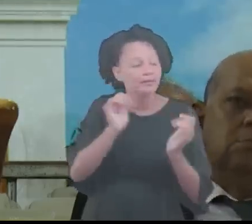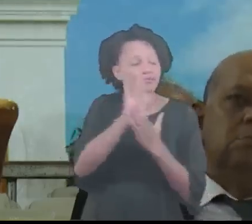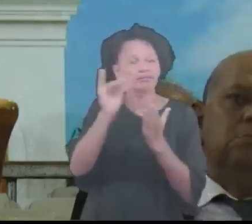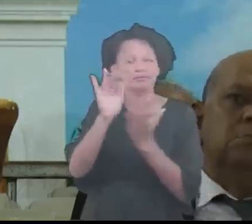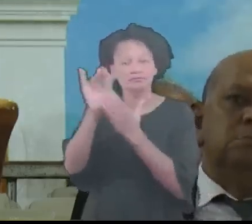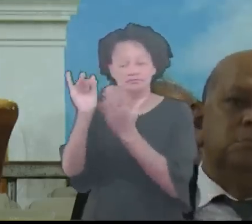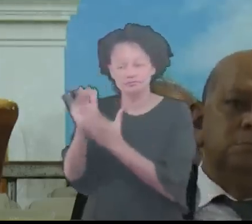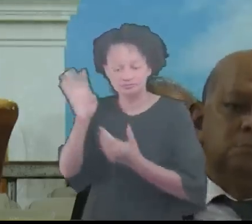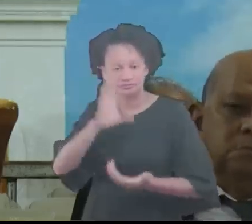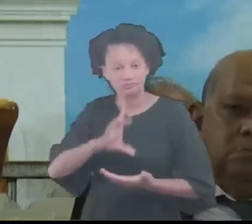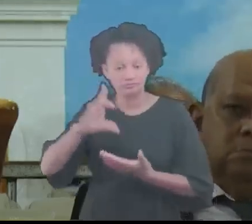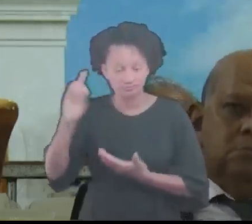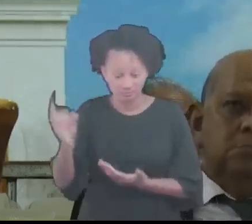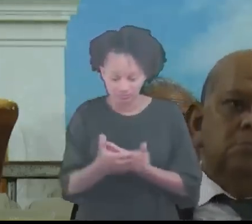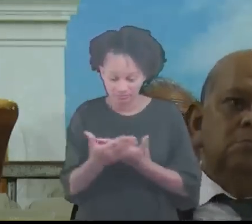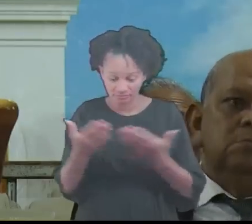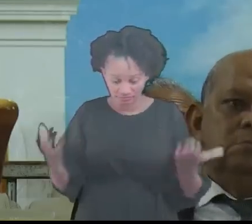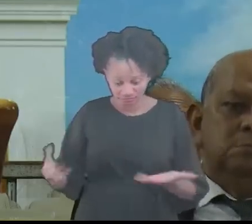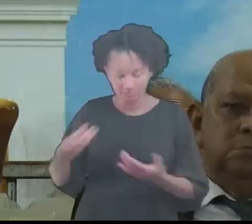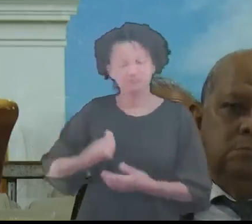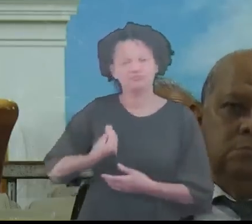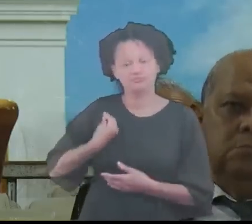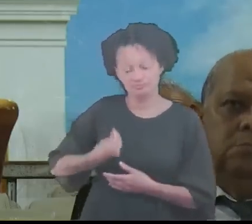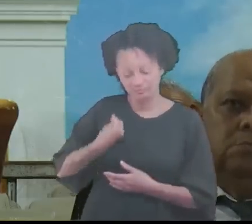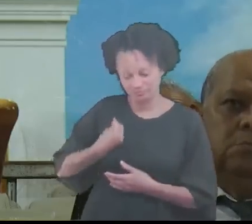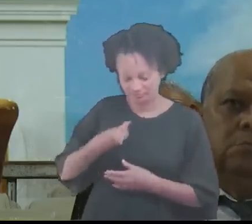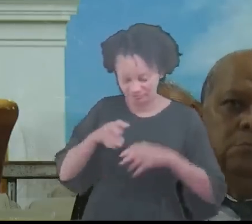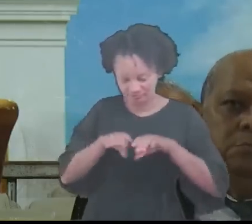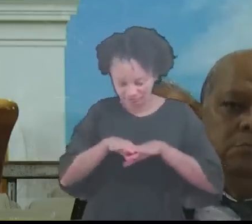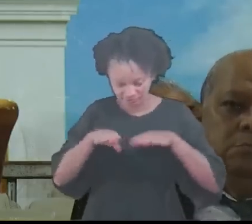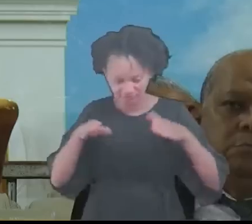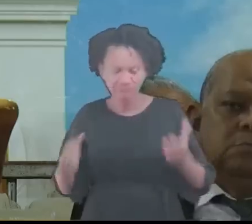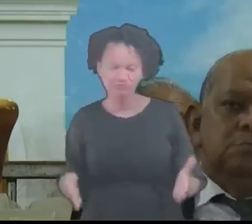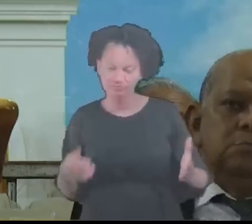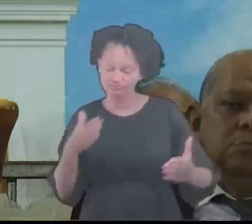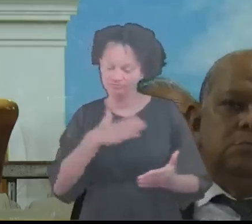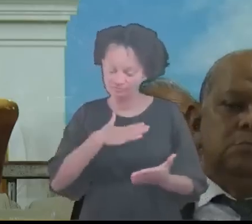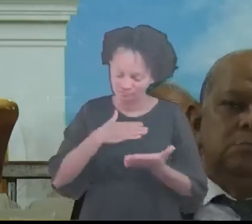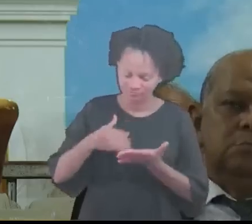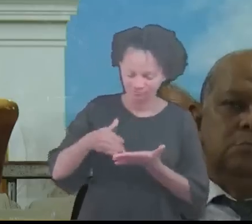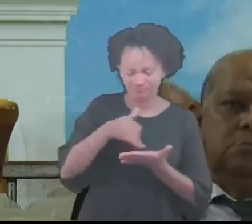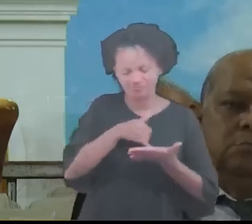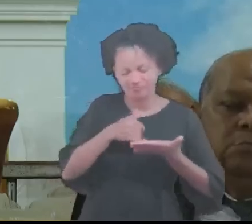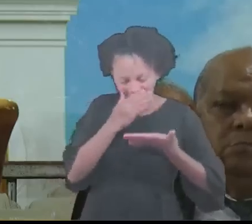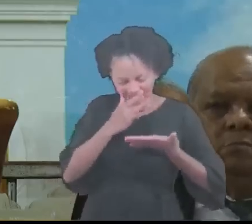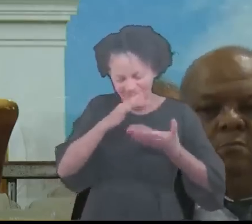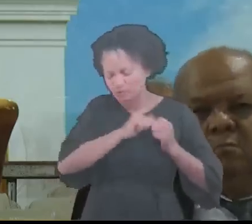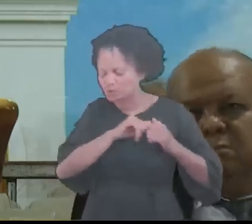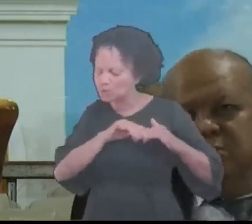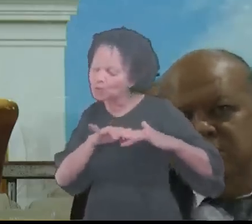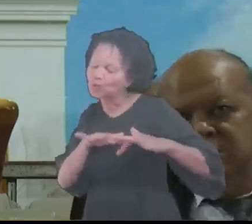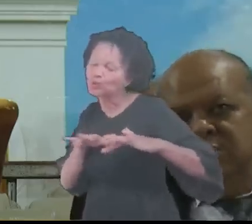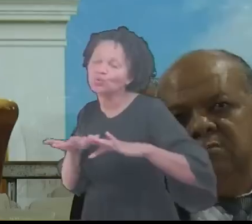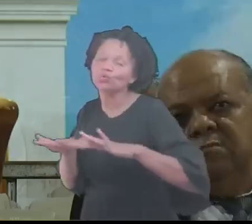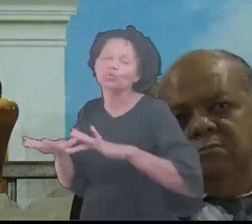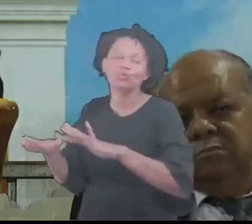Ela disse: enquanto ele está à mesa, o meu nardo exala o seu perfume para